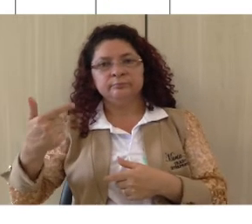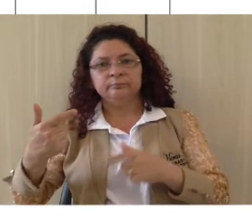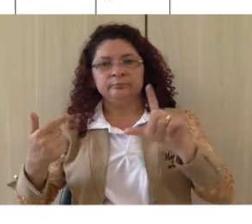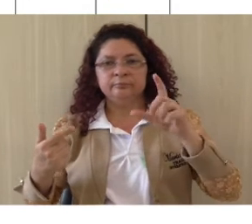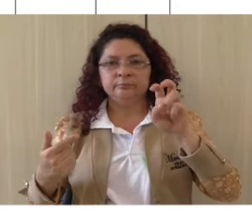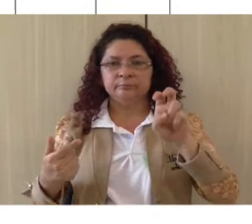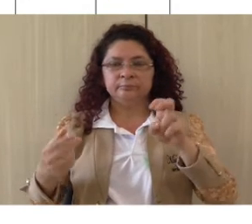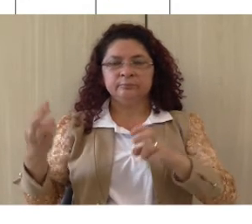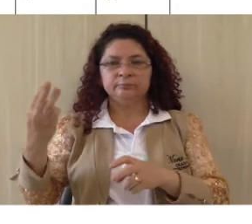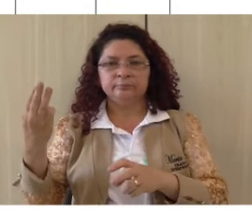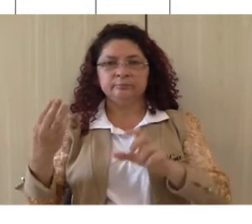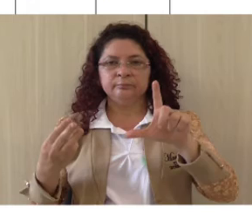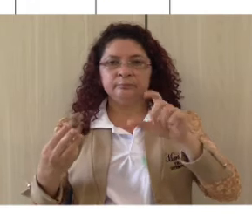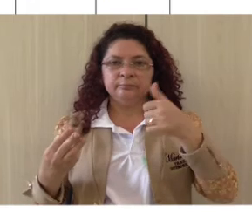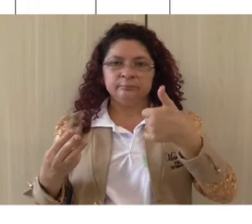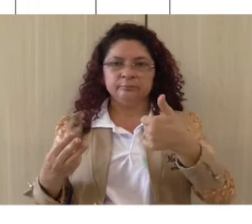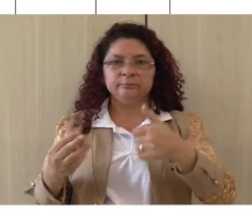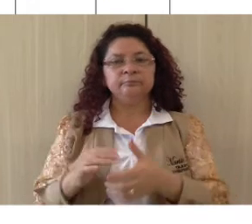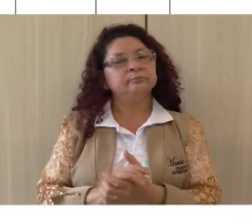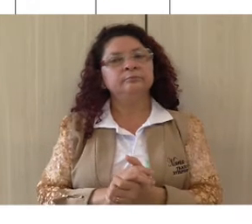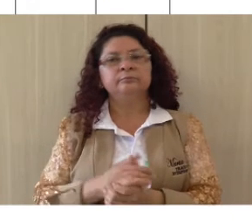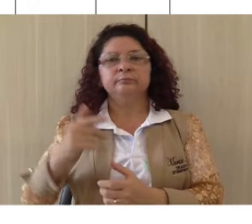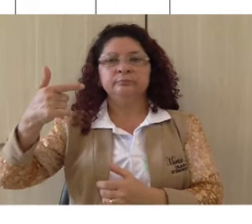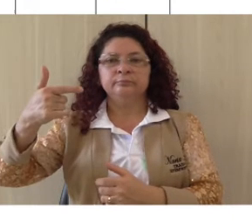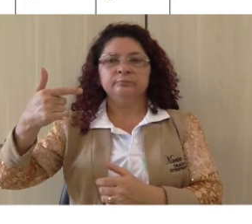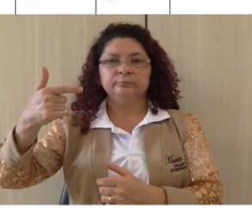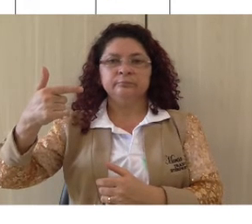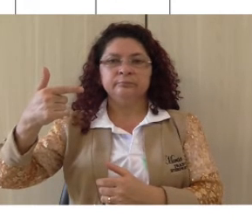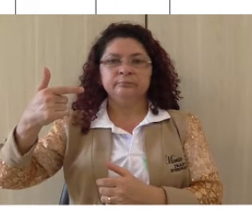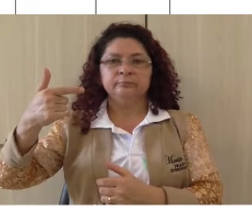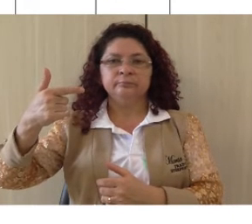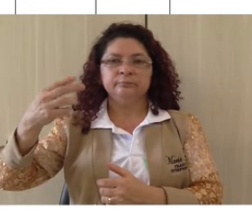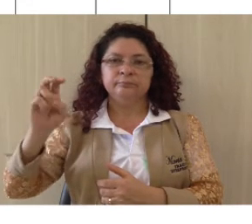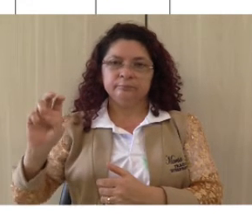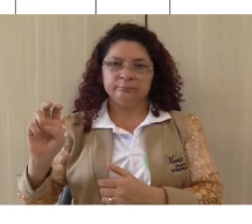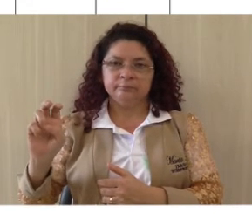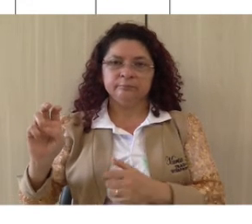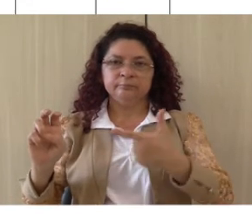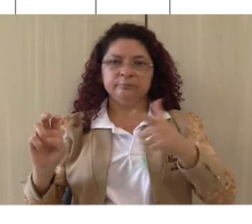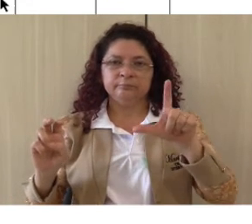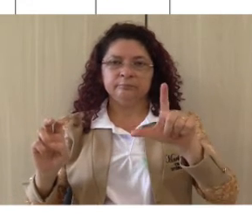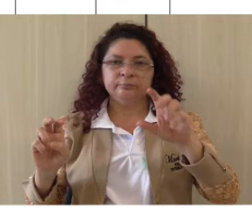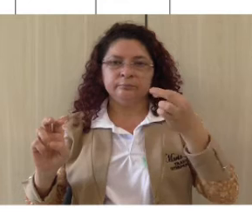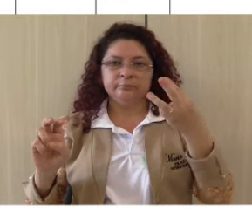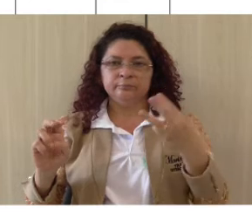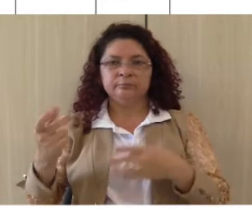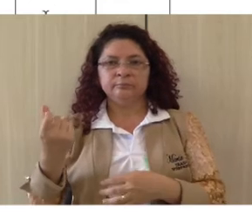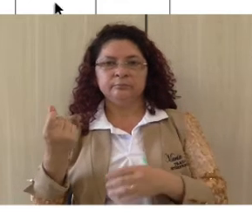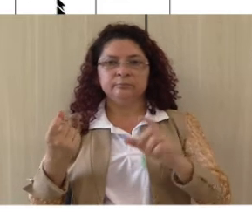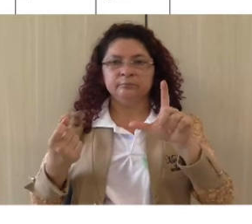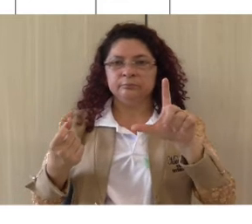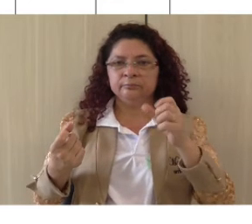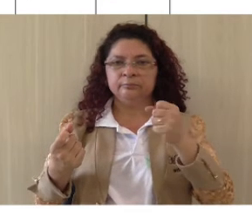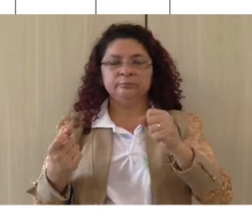L5, terceiro, L1, quarto, L7, quinto, L3, sexto